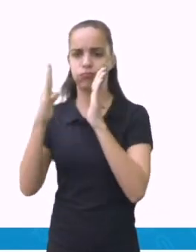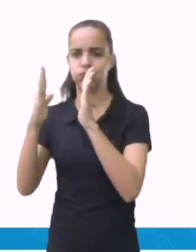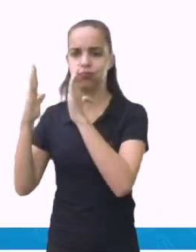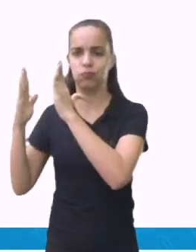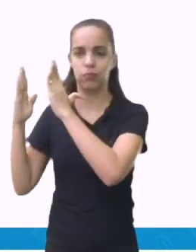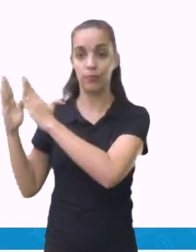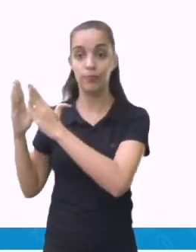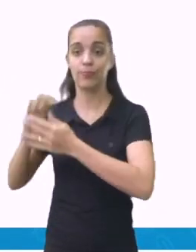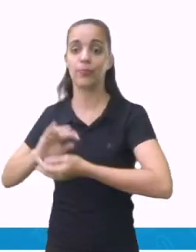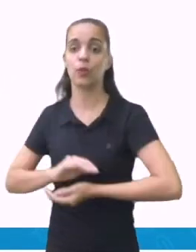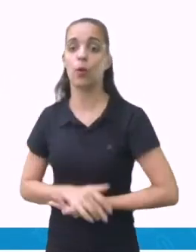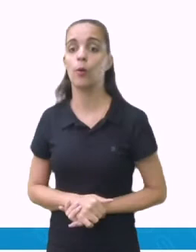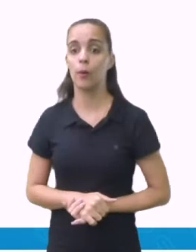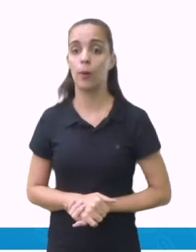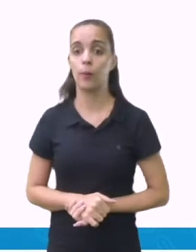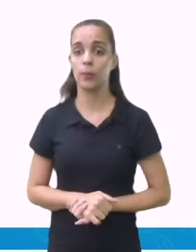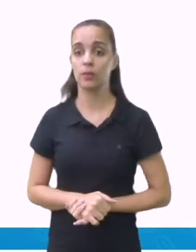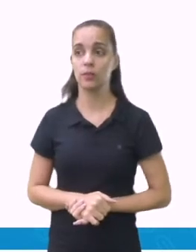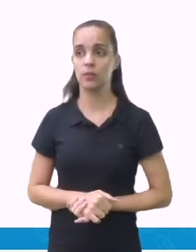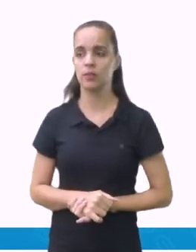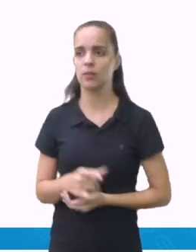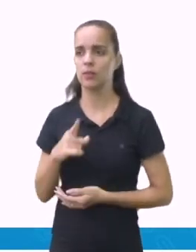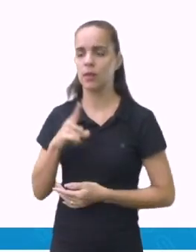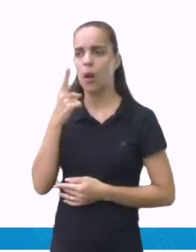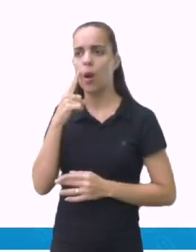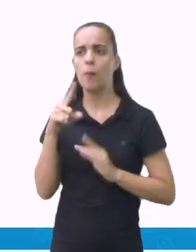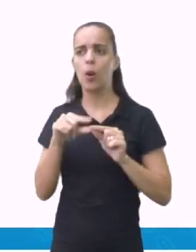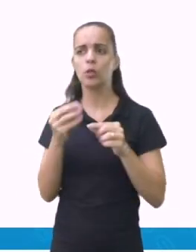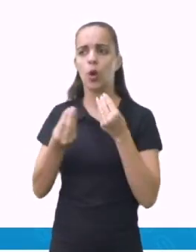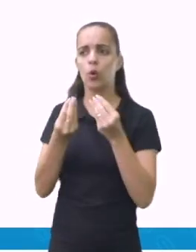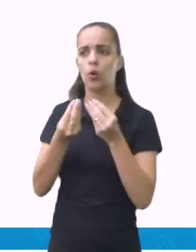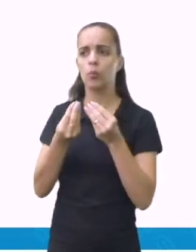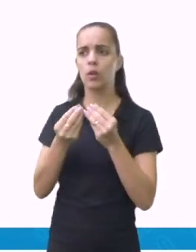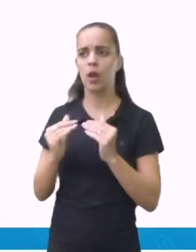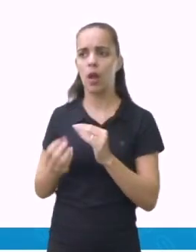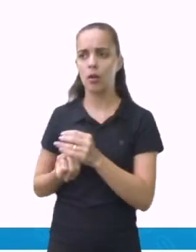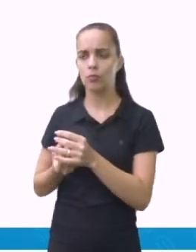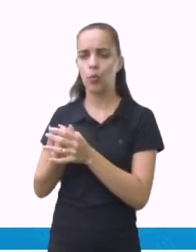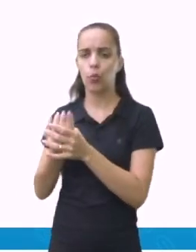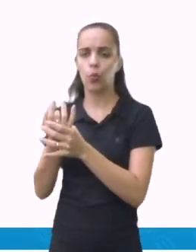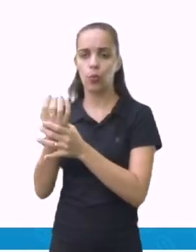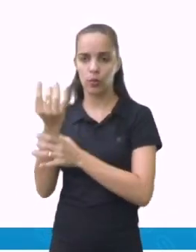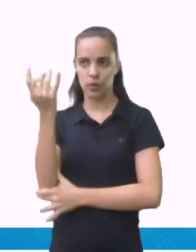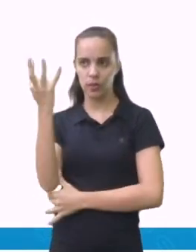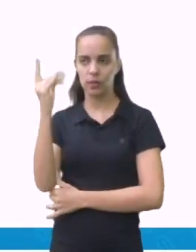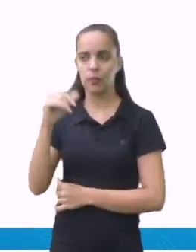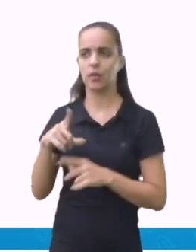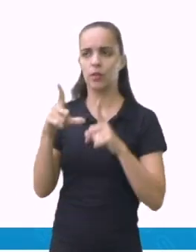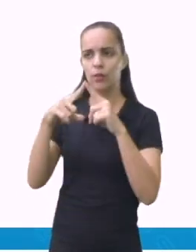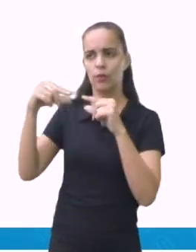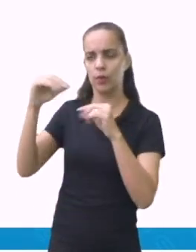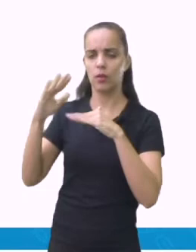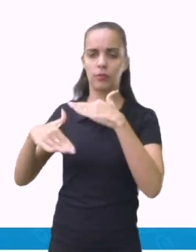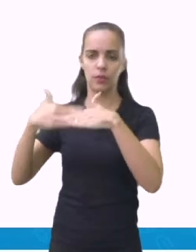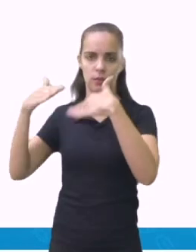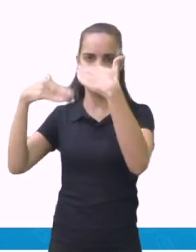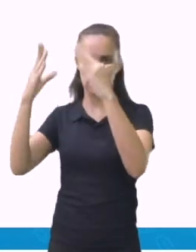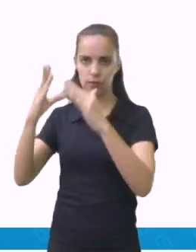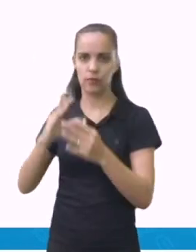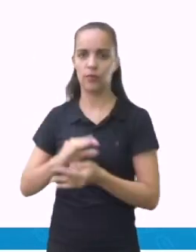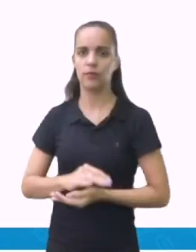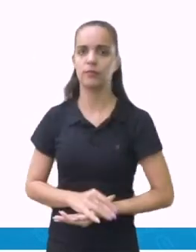processo e aí lá começa-se, né, a dar mais folhas e aí a planta vai desenvolvendo.